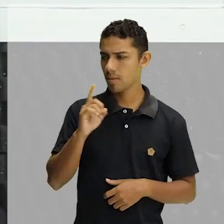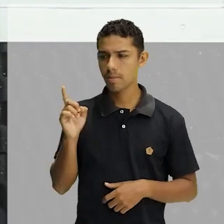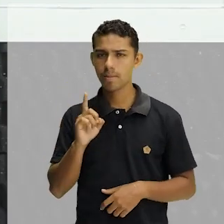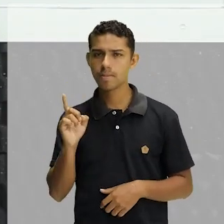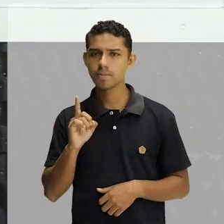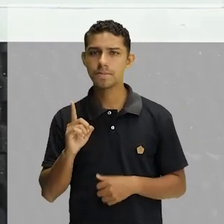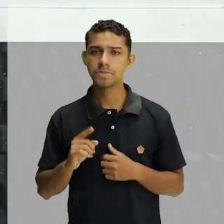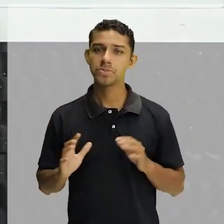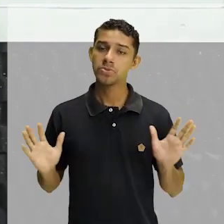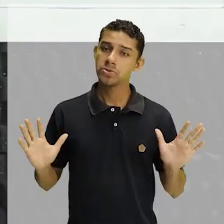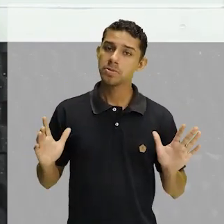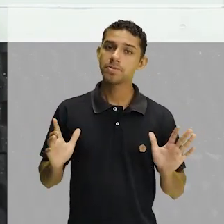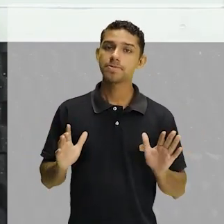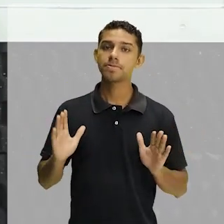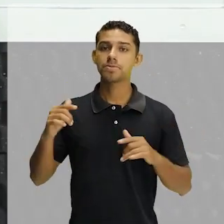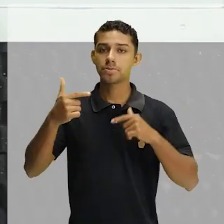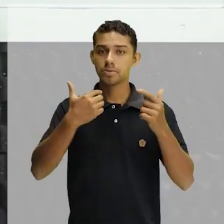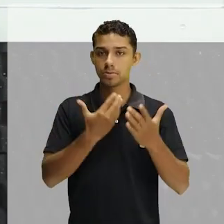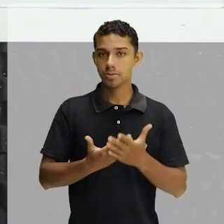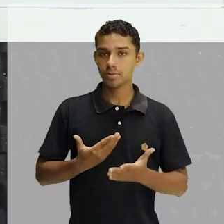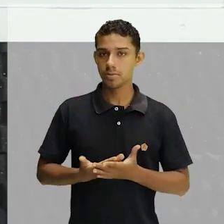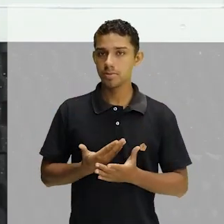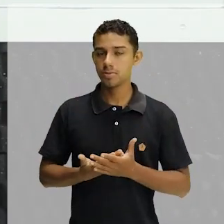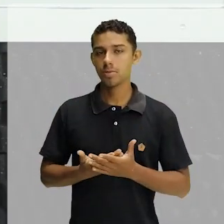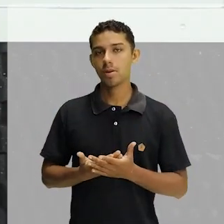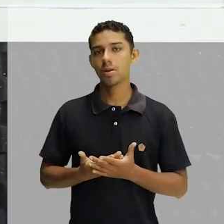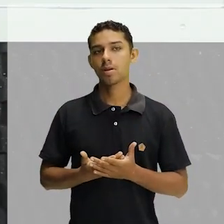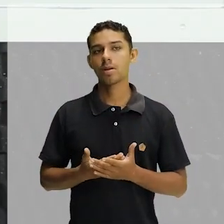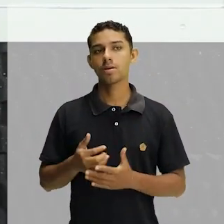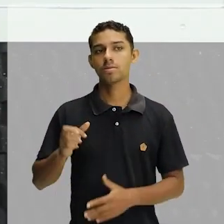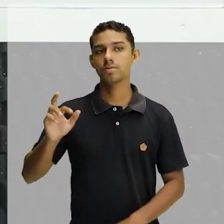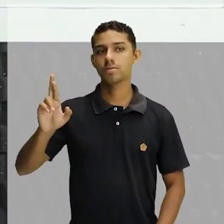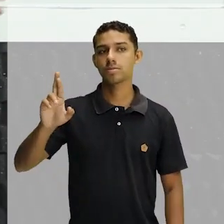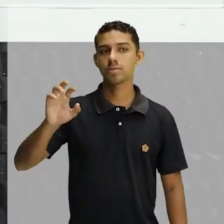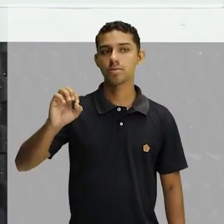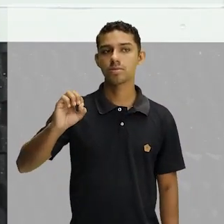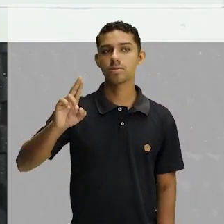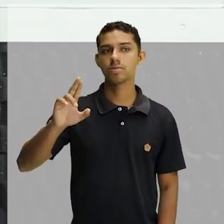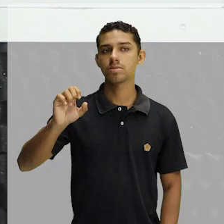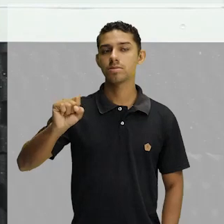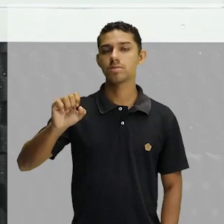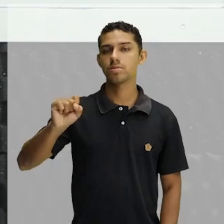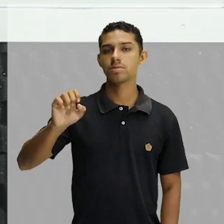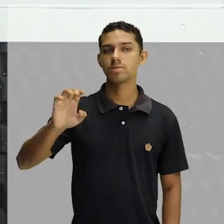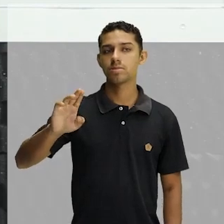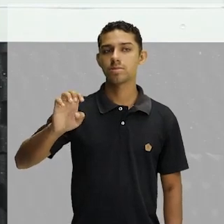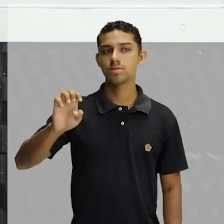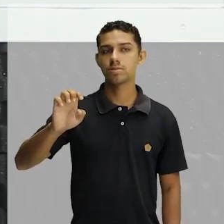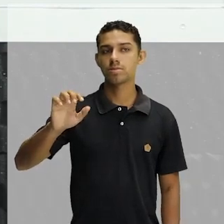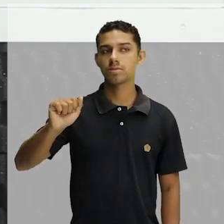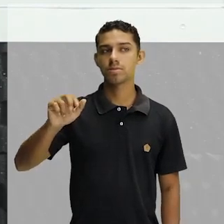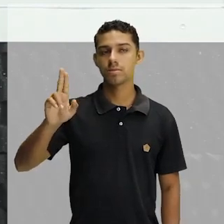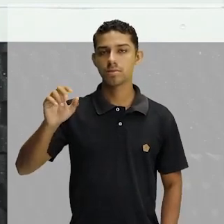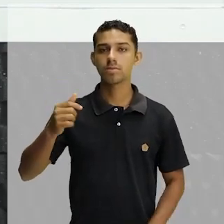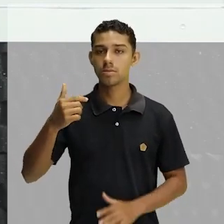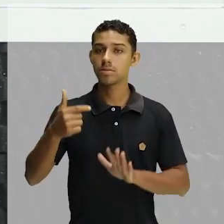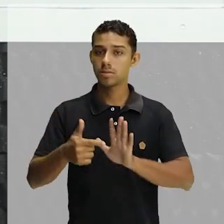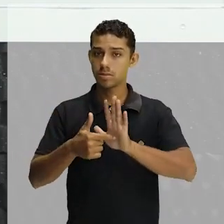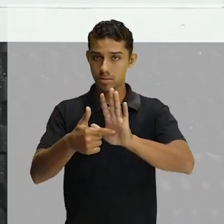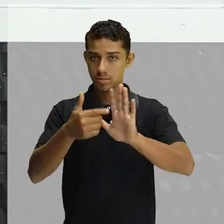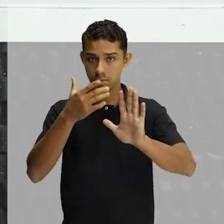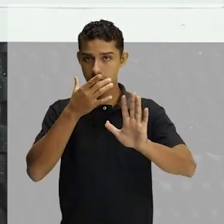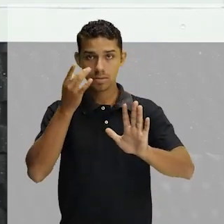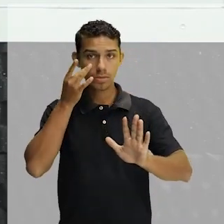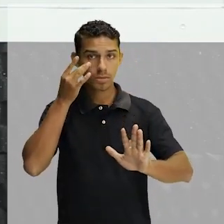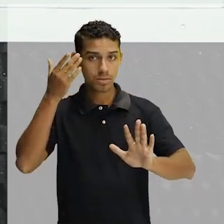tá? Depois, em outras aulas aí, que nós vamos falar de Rousseau, principalmente, eu vou mostrar a vocês por quê. Mas vejam só,